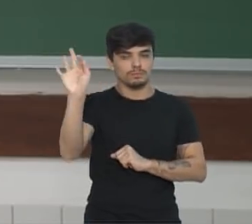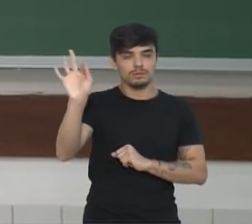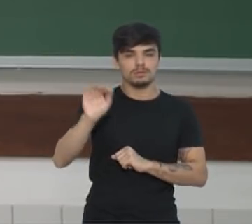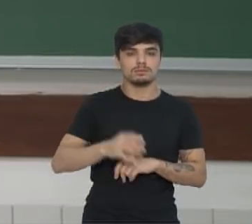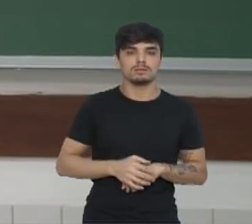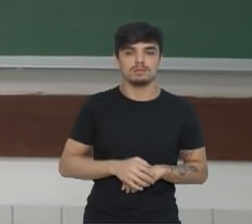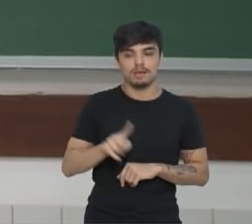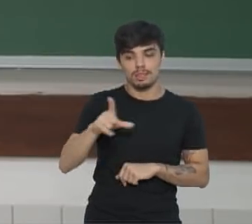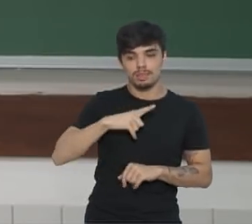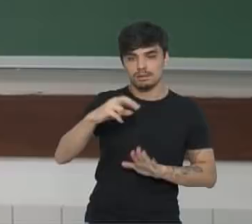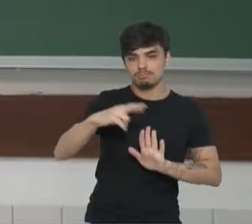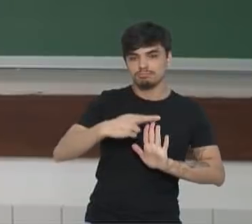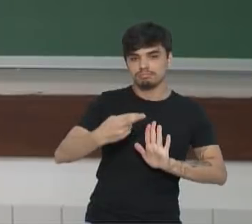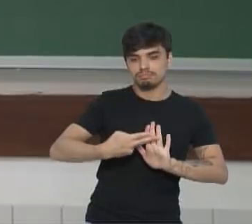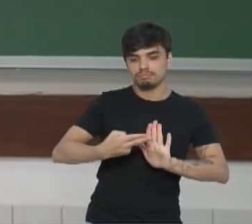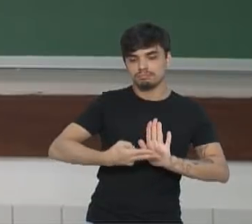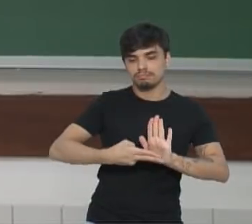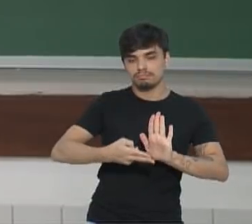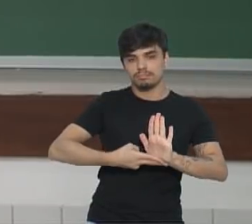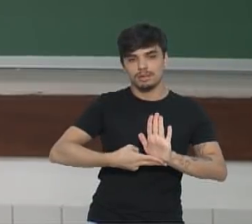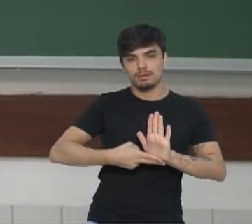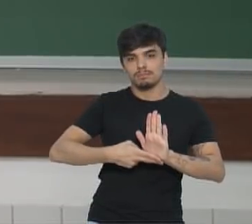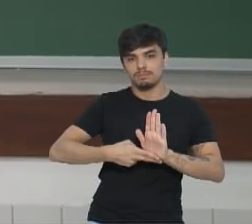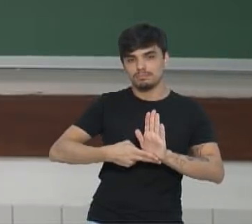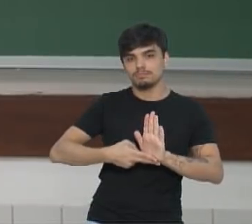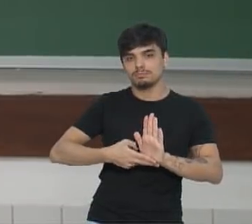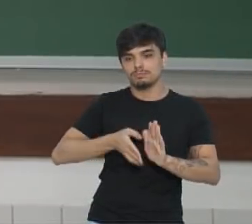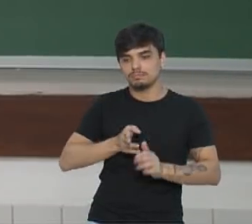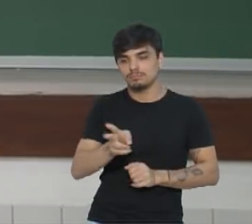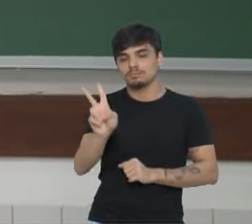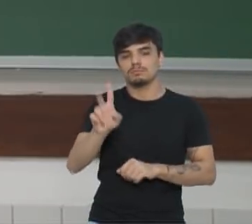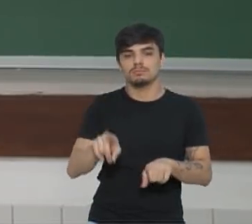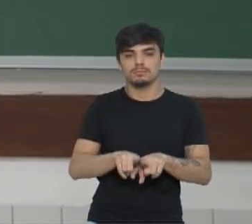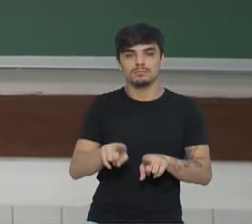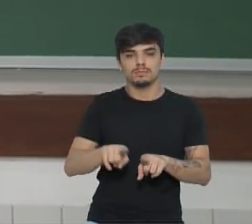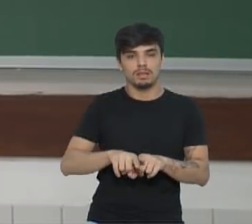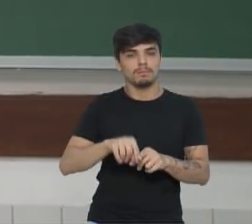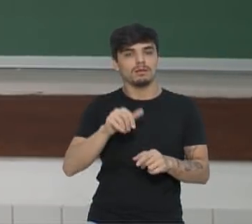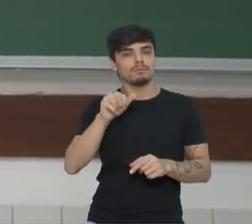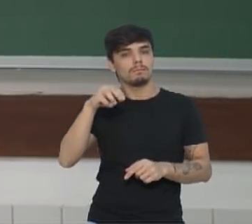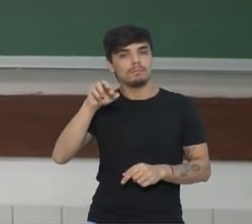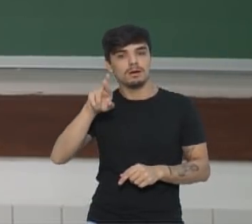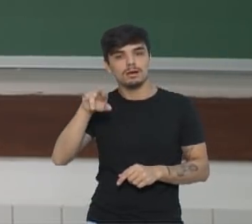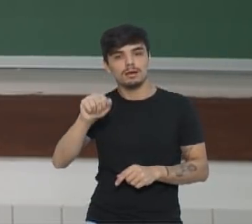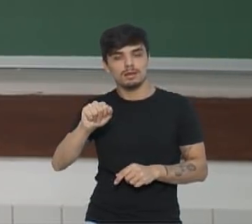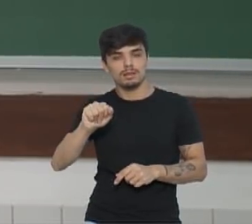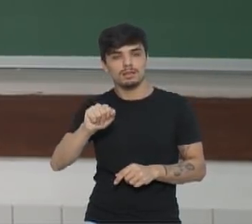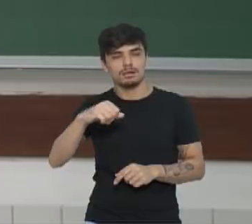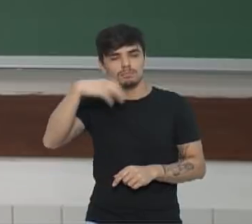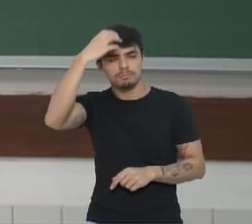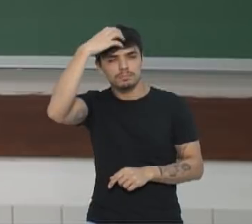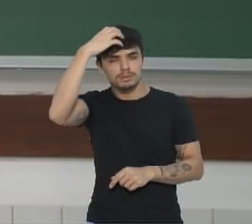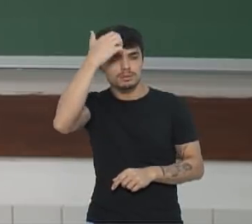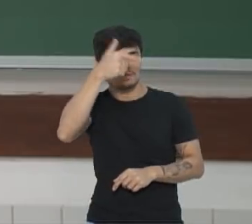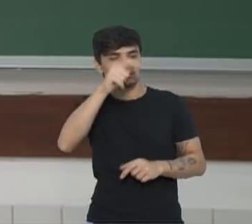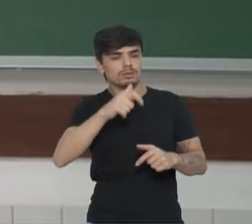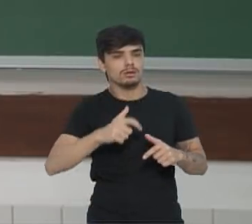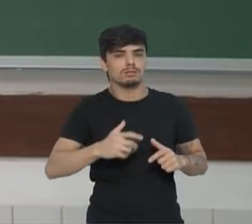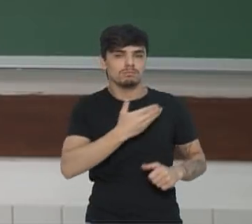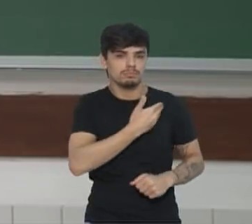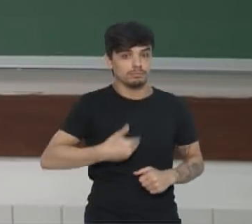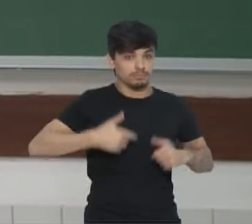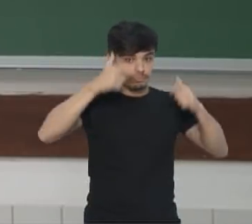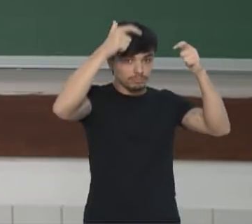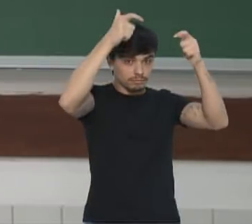ter regras para ele governar? E Maria Antonieta, princesa austríaca, de uma outra monarquia